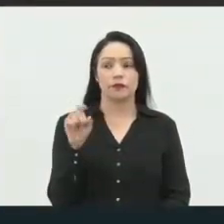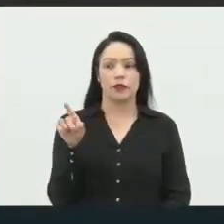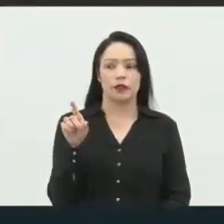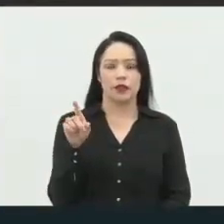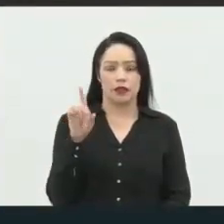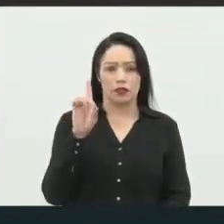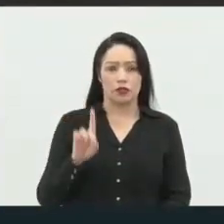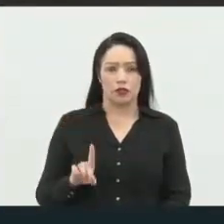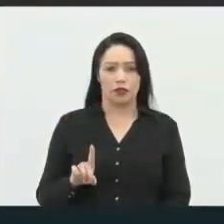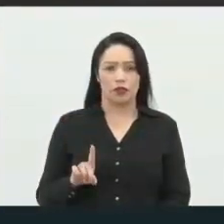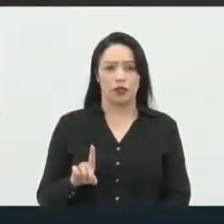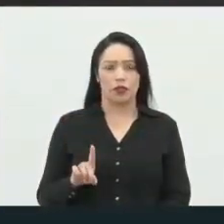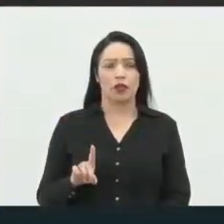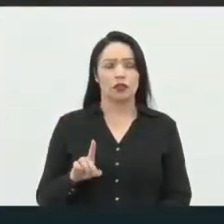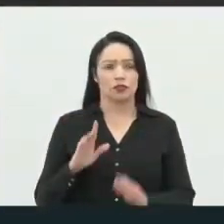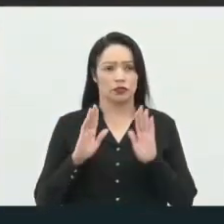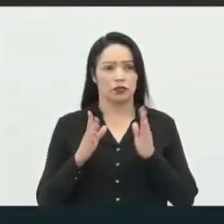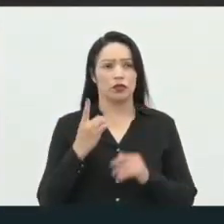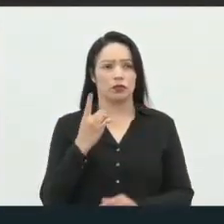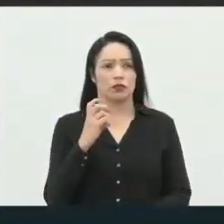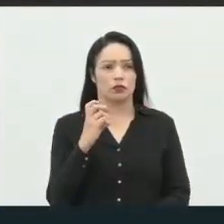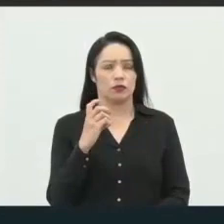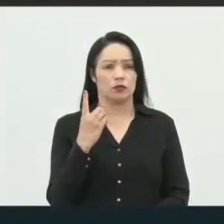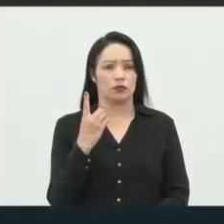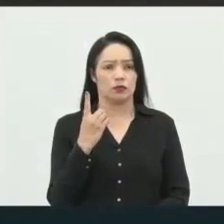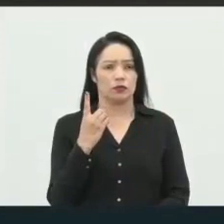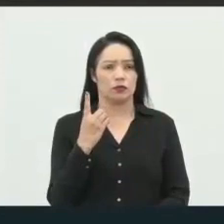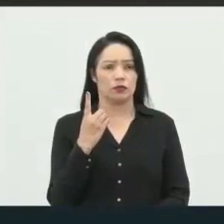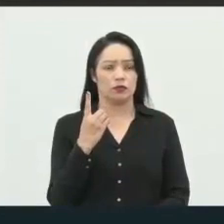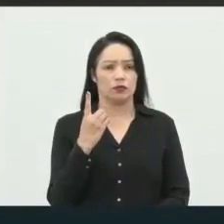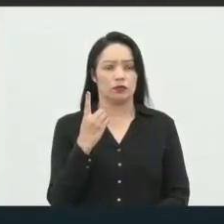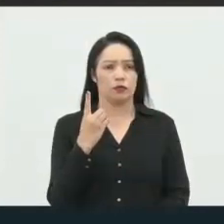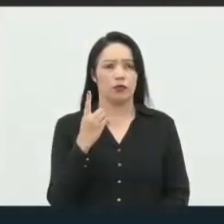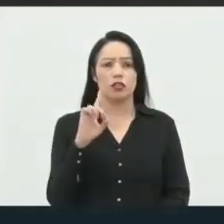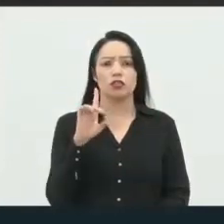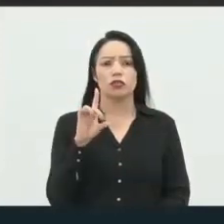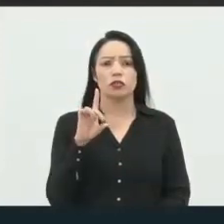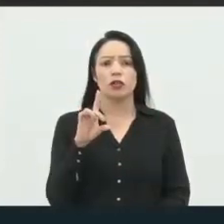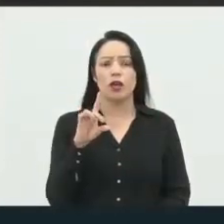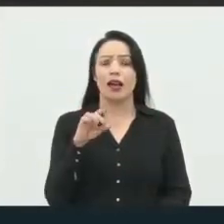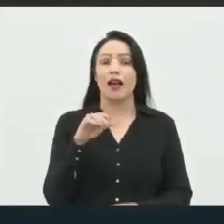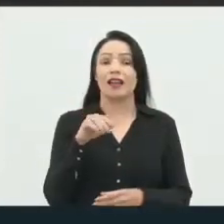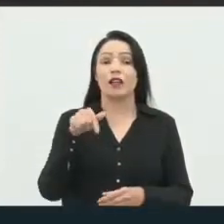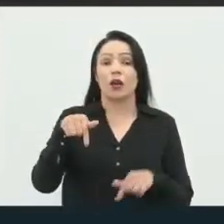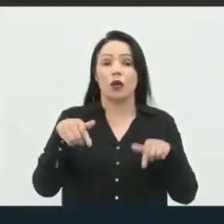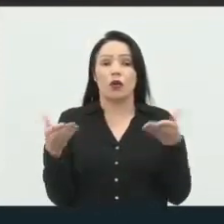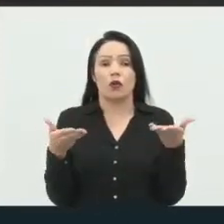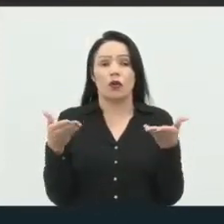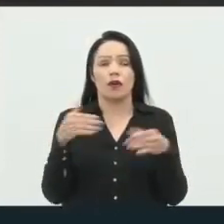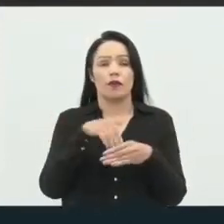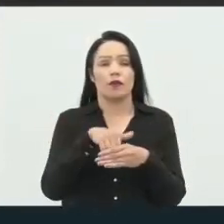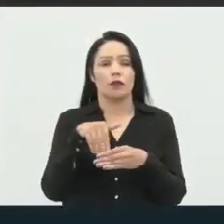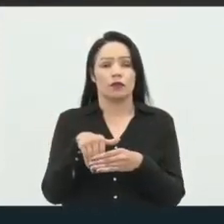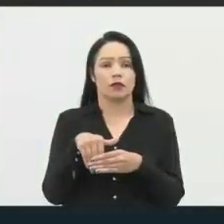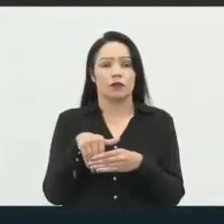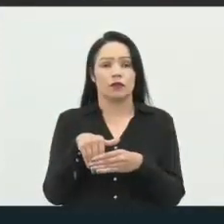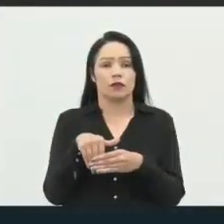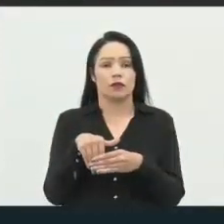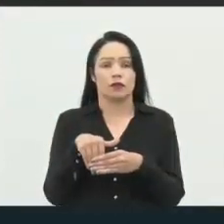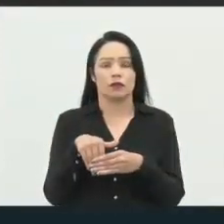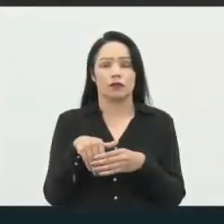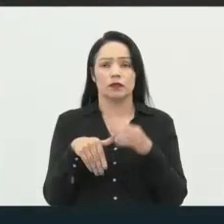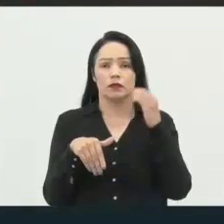que já usou 15g estamos em votação estamos em votação eu vou justificar